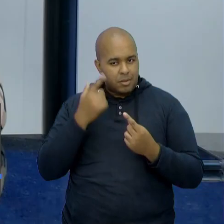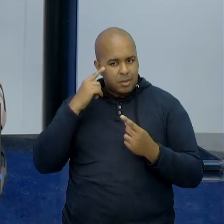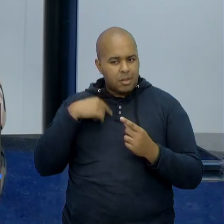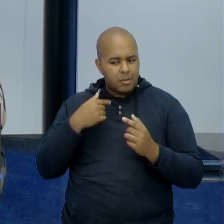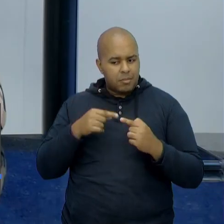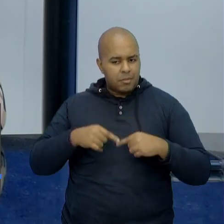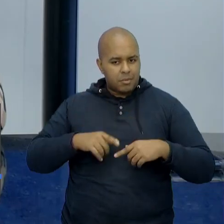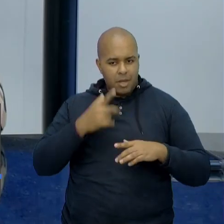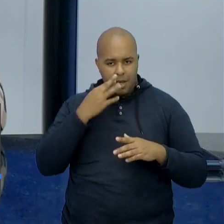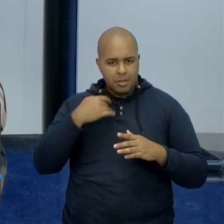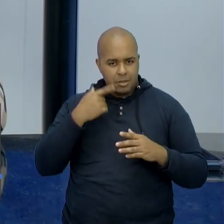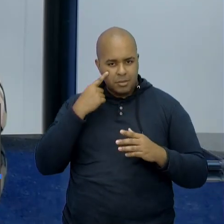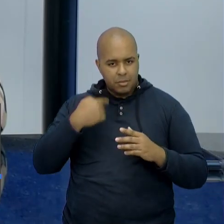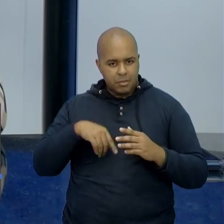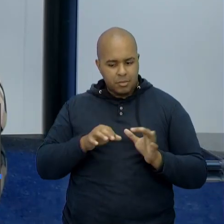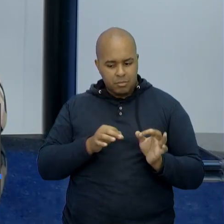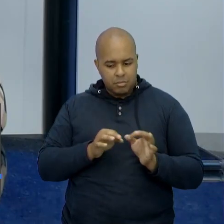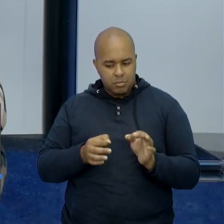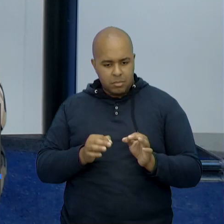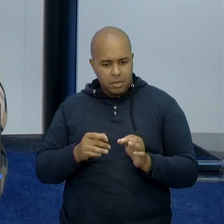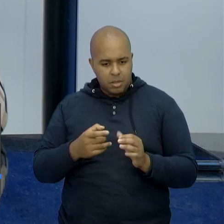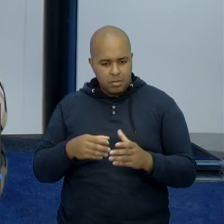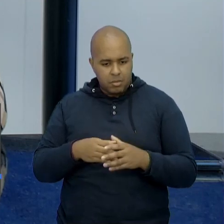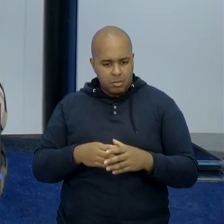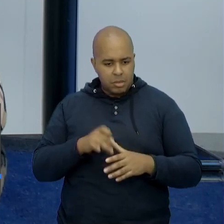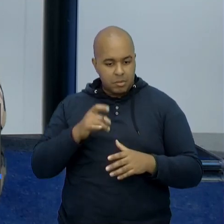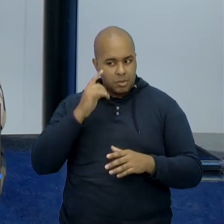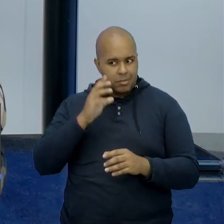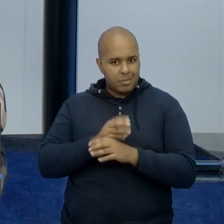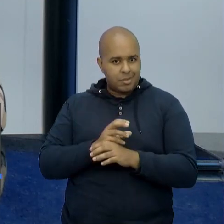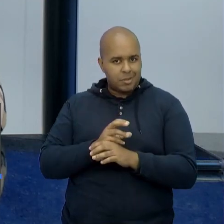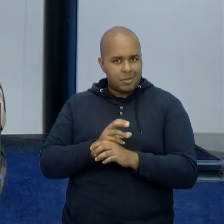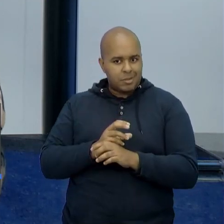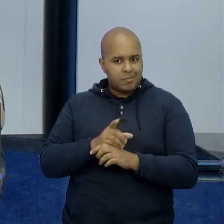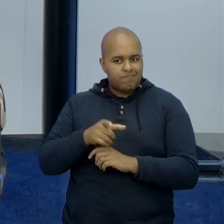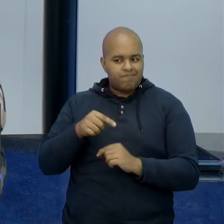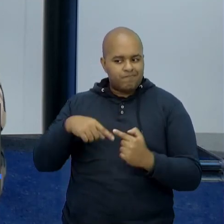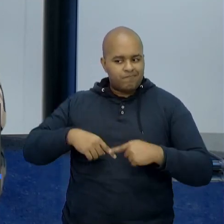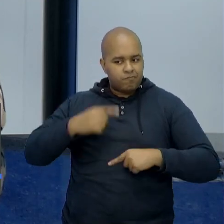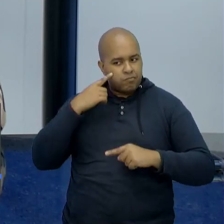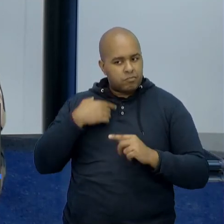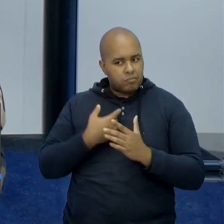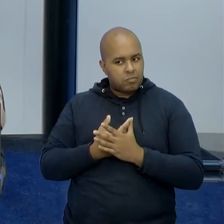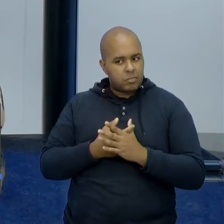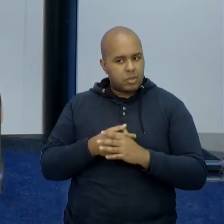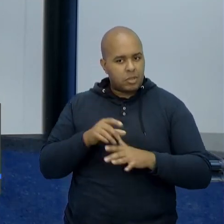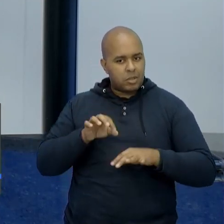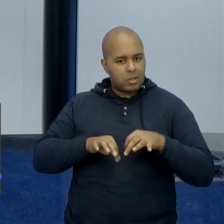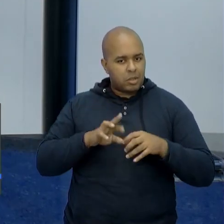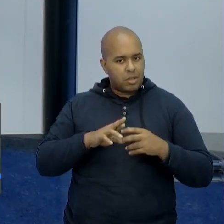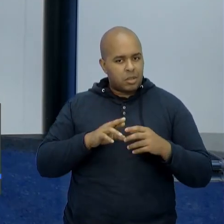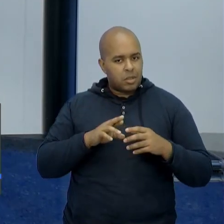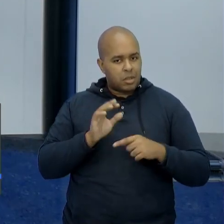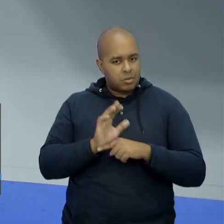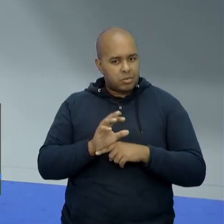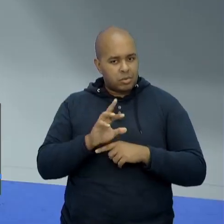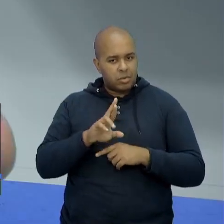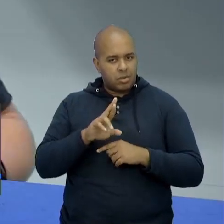fato, você vai mexer naquela comunidade se você impactar aquele recurso hídrico. Fala, isso é